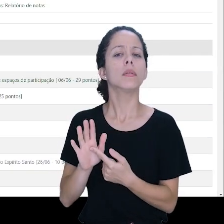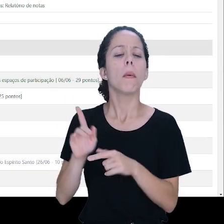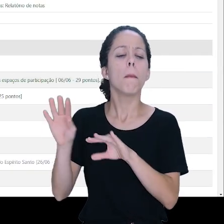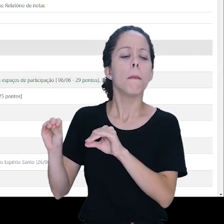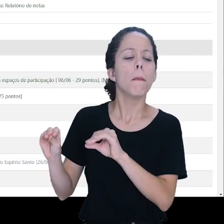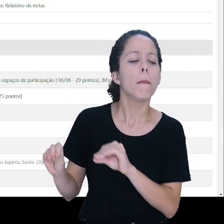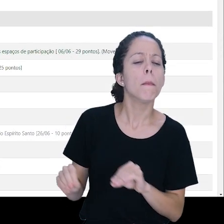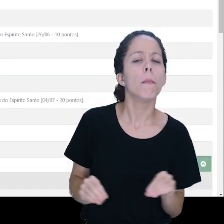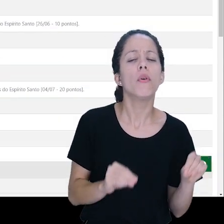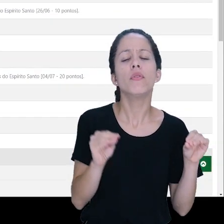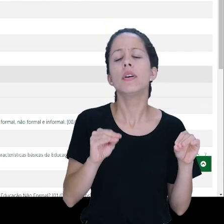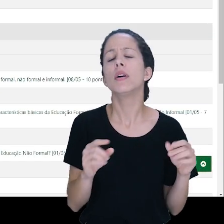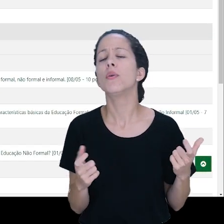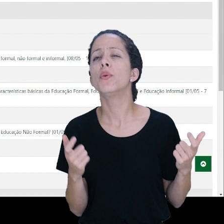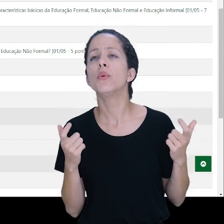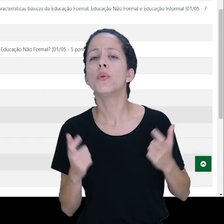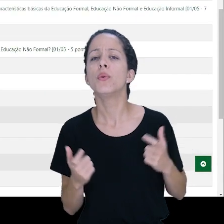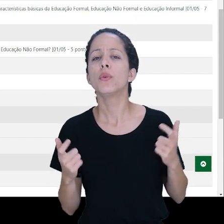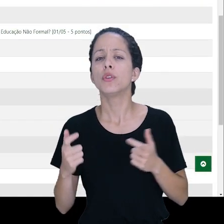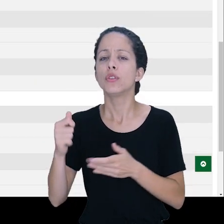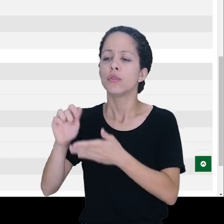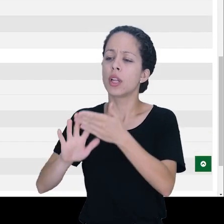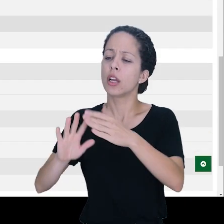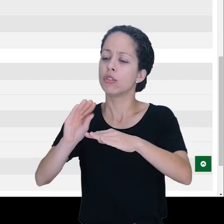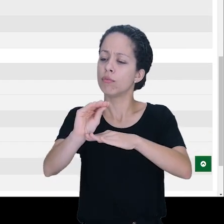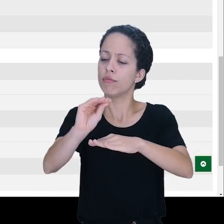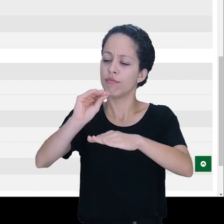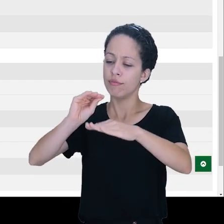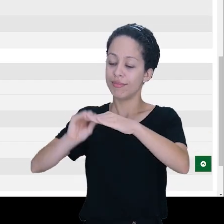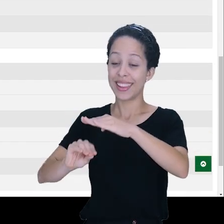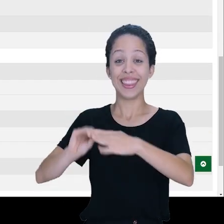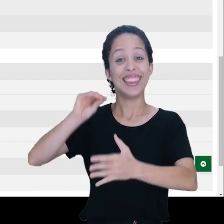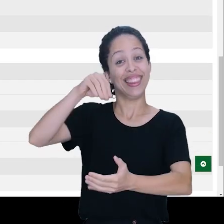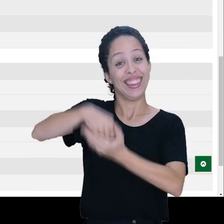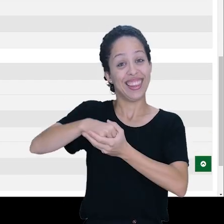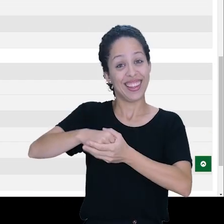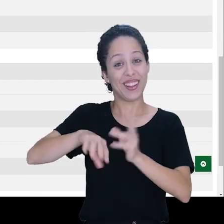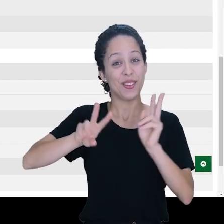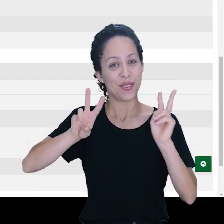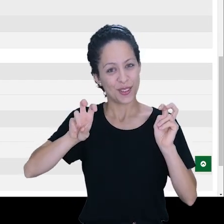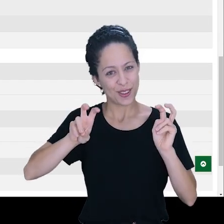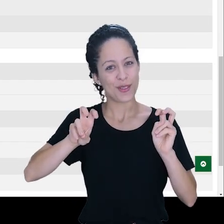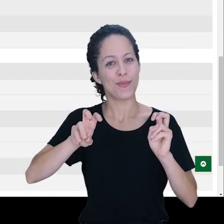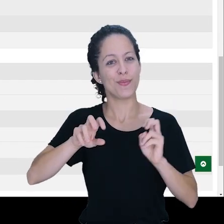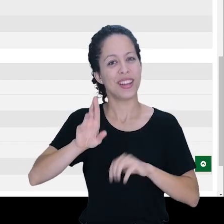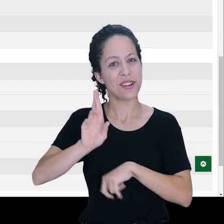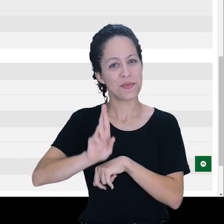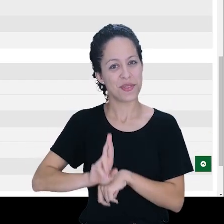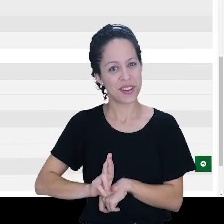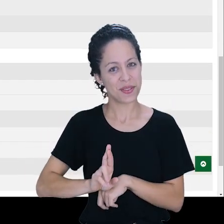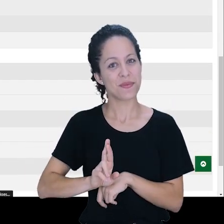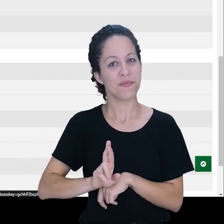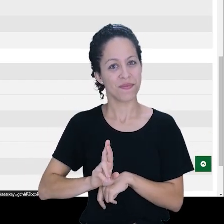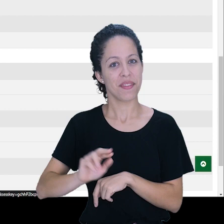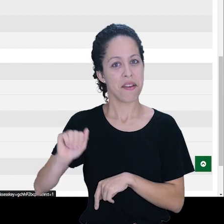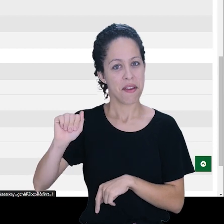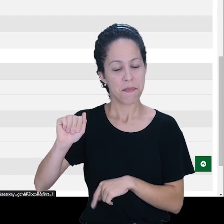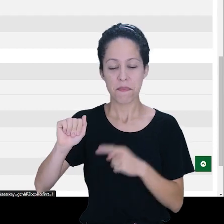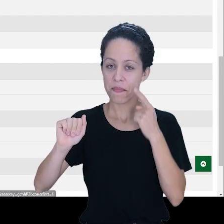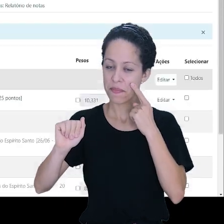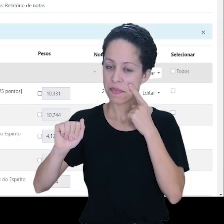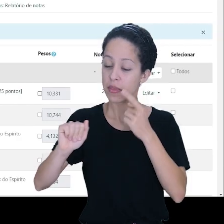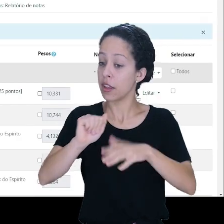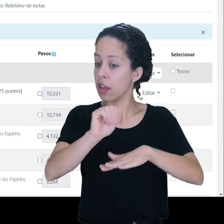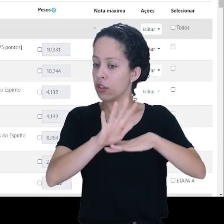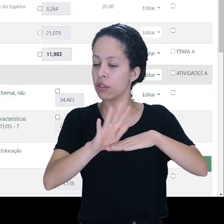que a gente quer mover você vê que ele vai para outra tela para onde a gente quer mover para aqui para dentro da recuperação a correta a tarefa 2 é que um então